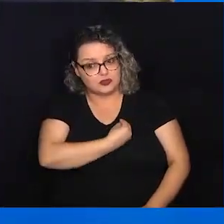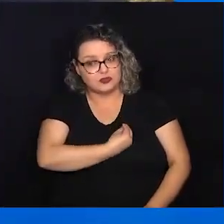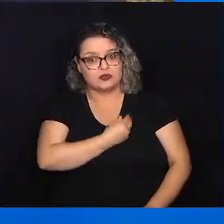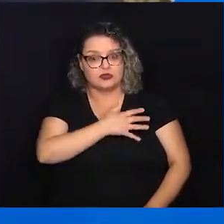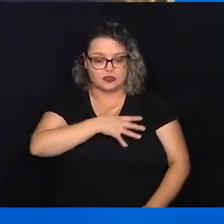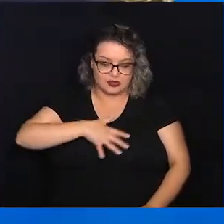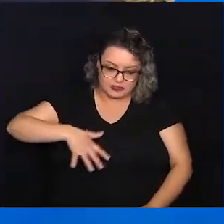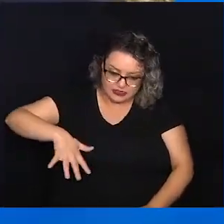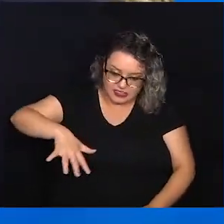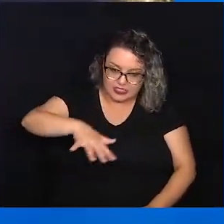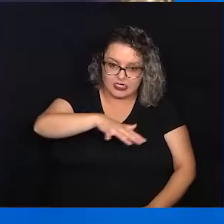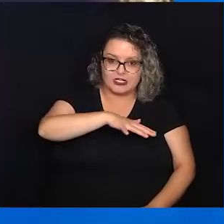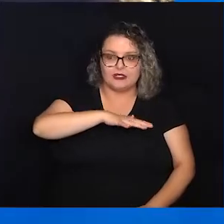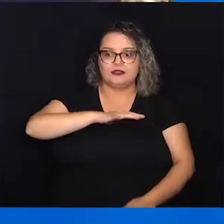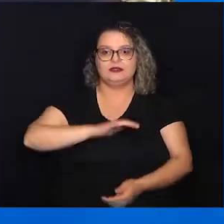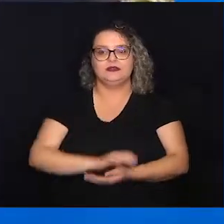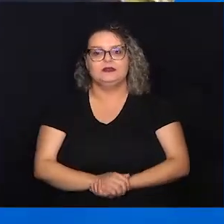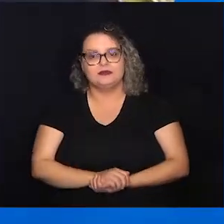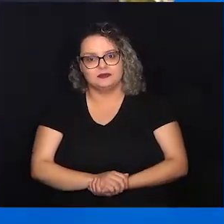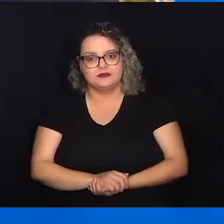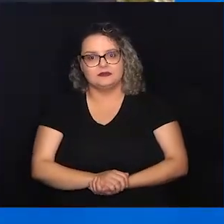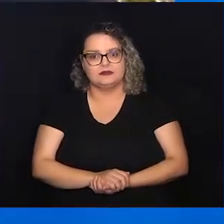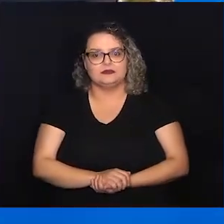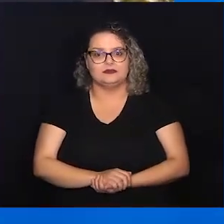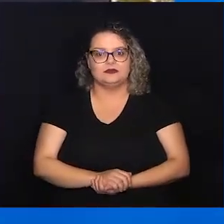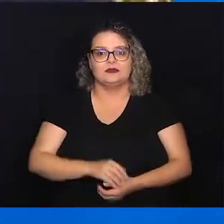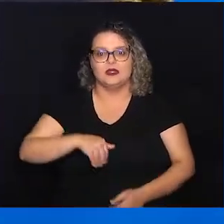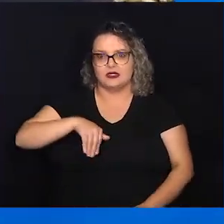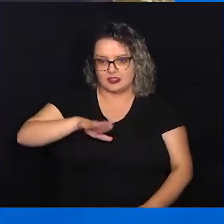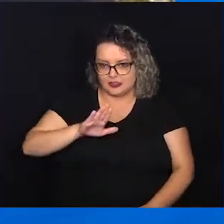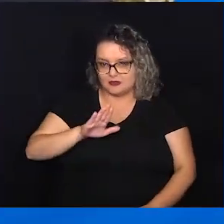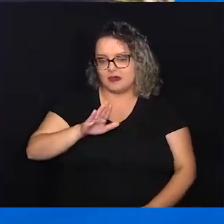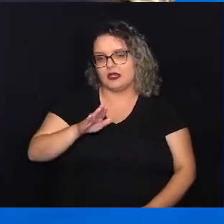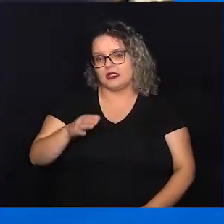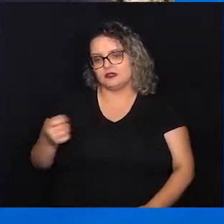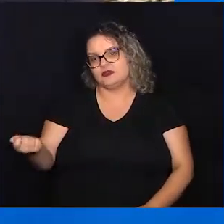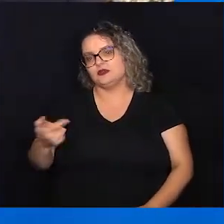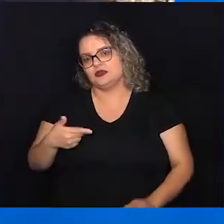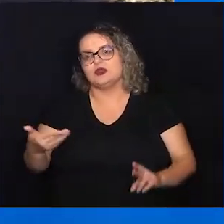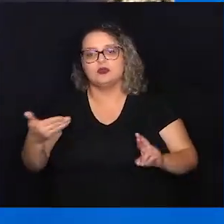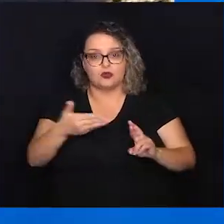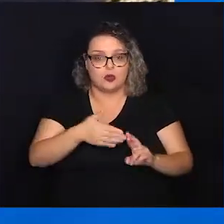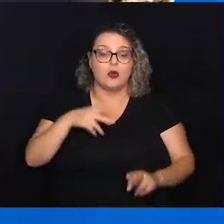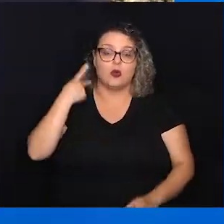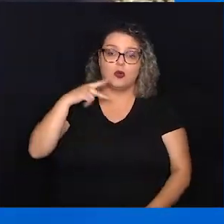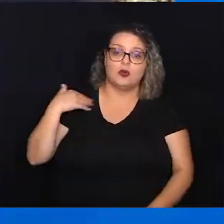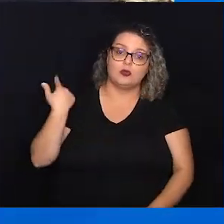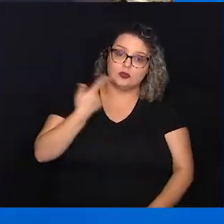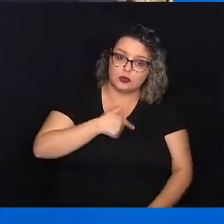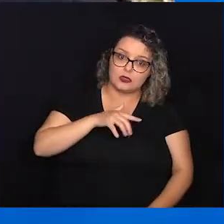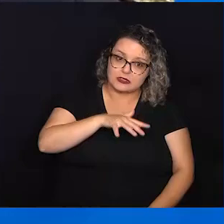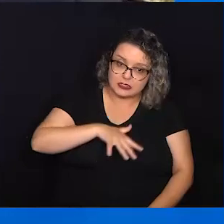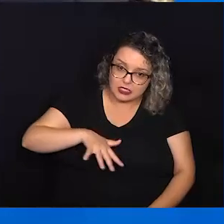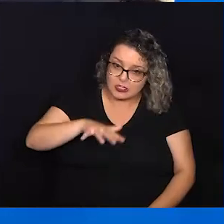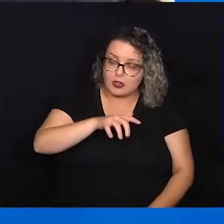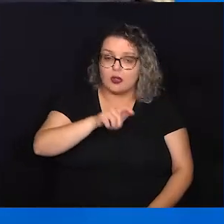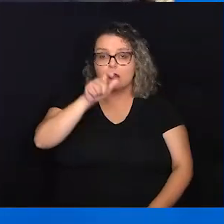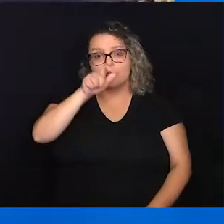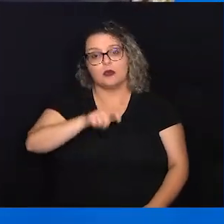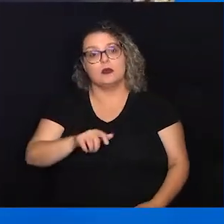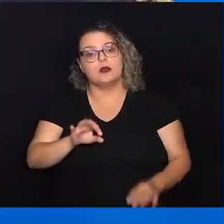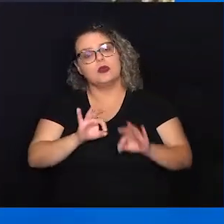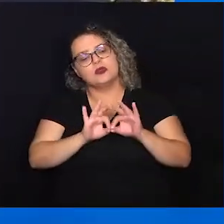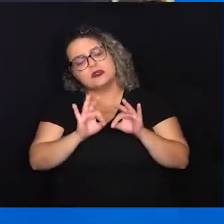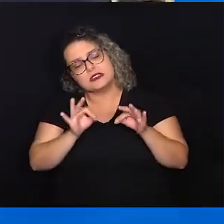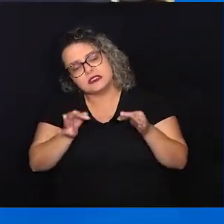presente no nosso território, muito mais para além de um representante político do nosso território, né? Uma pessoa